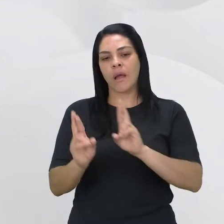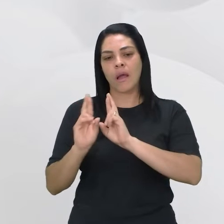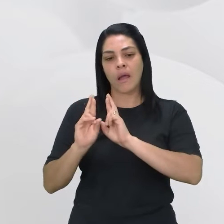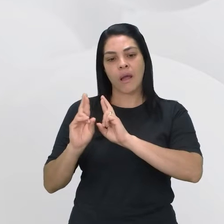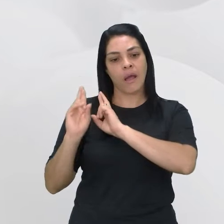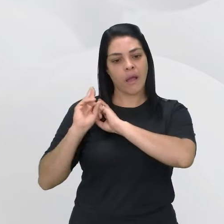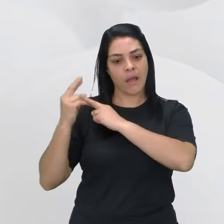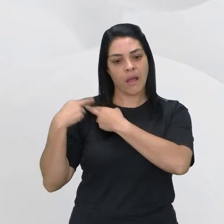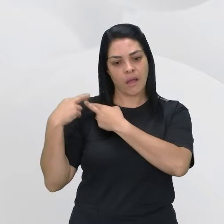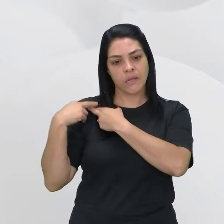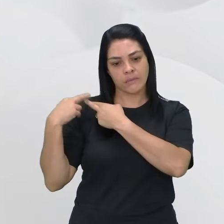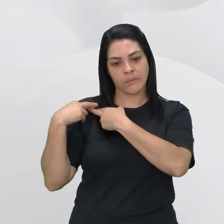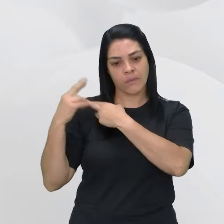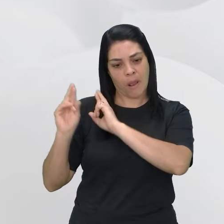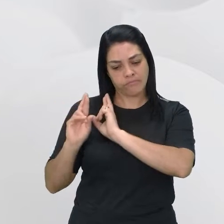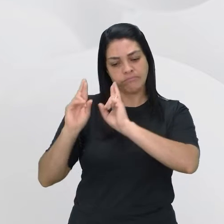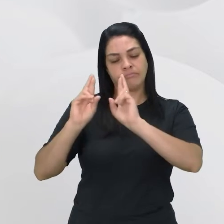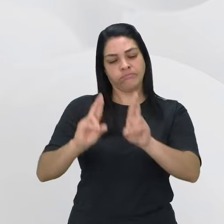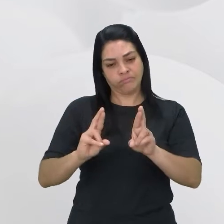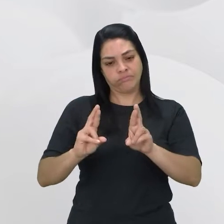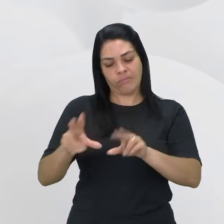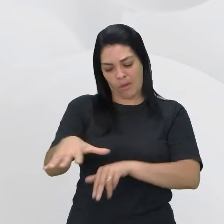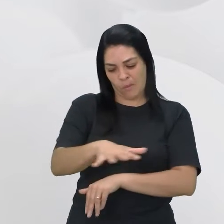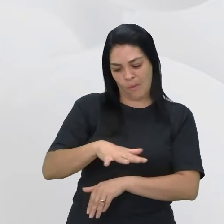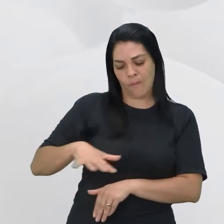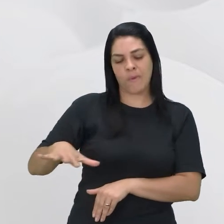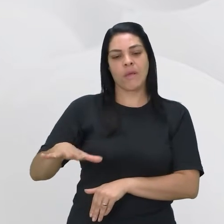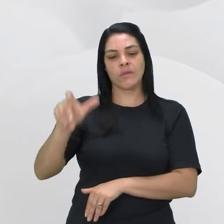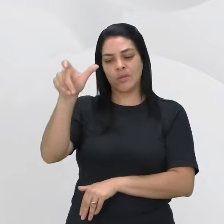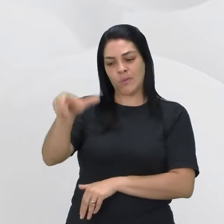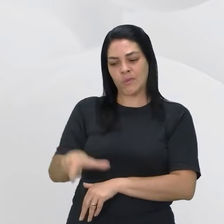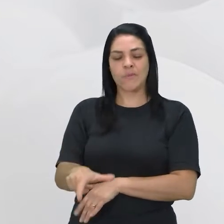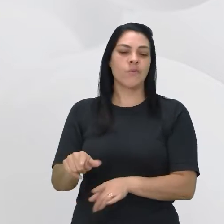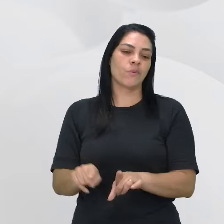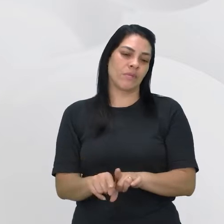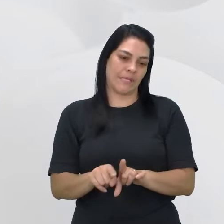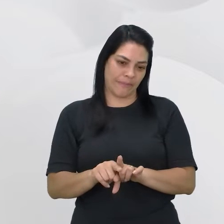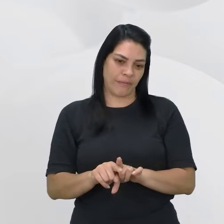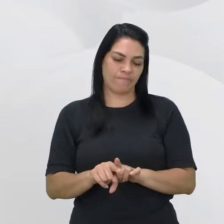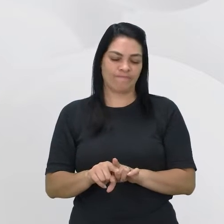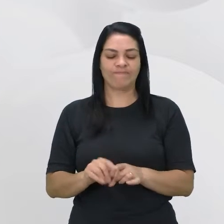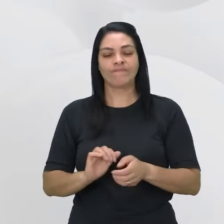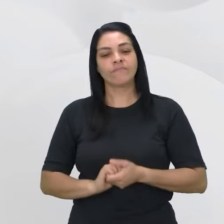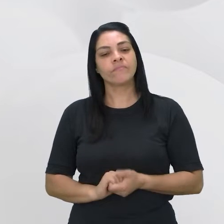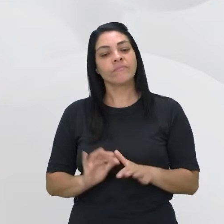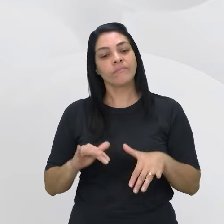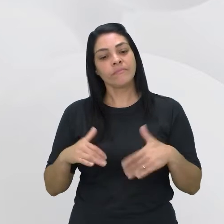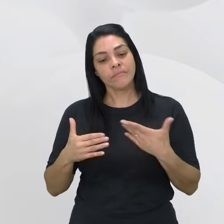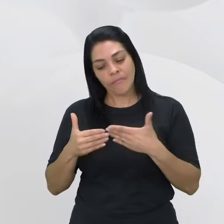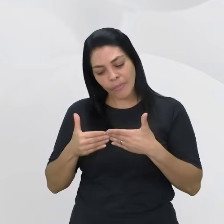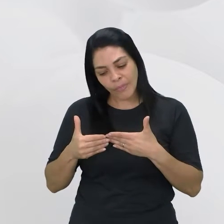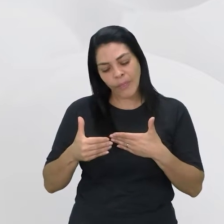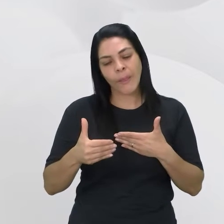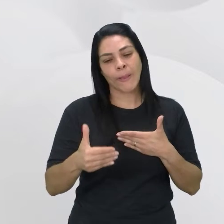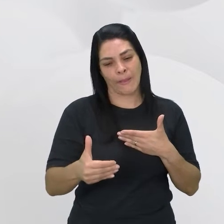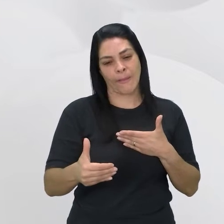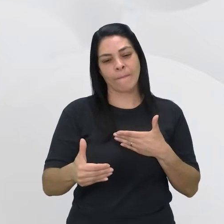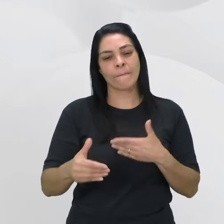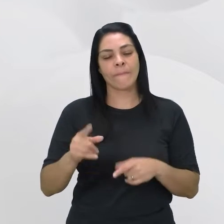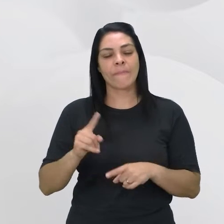com os outros e com o ambiente, né? Então, para além da matéria, para